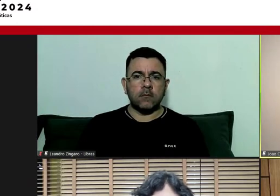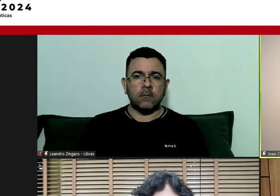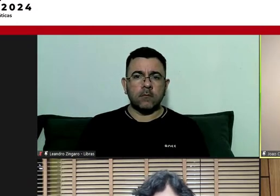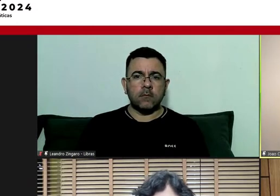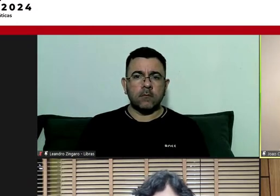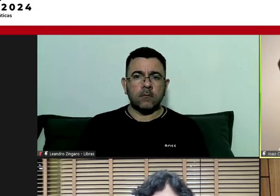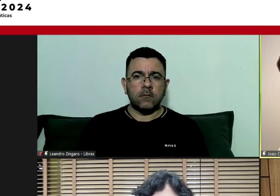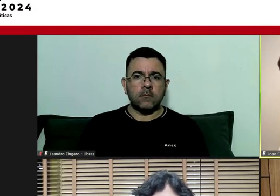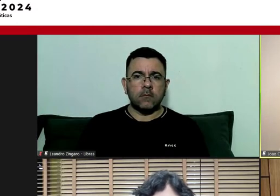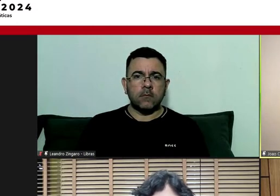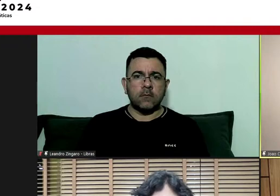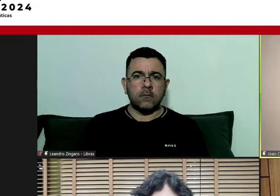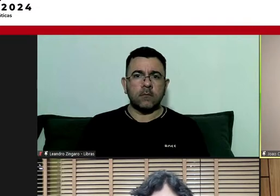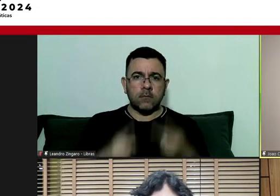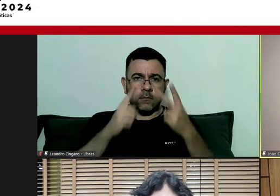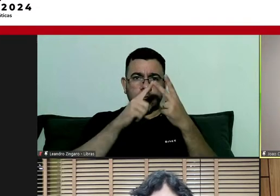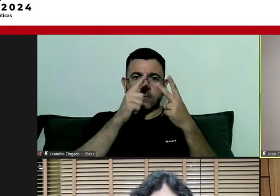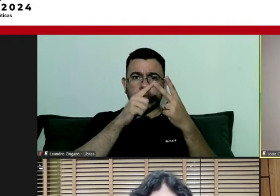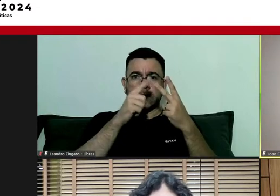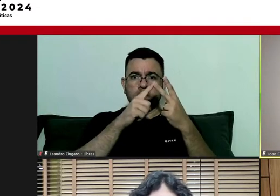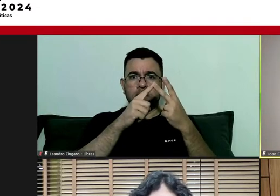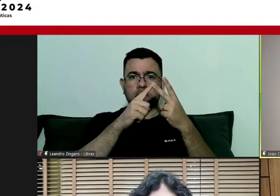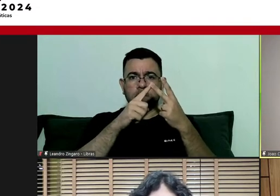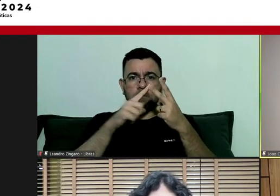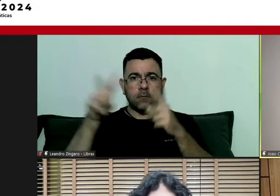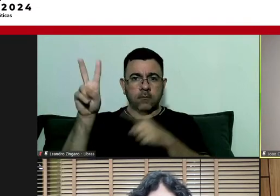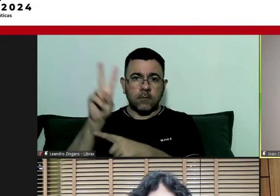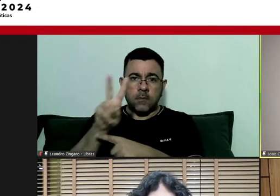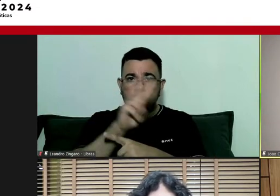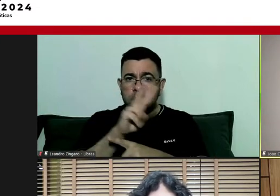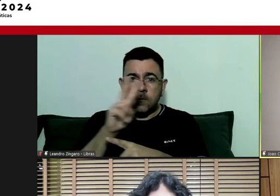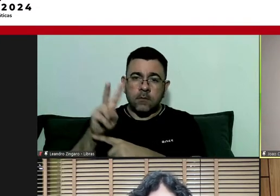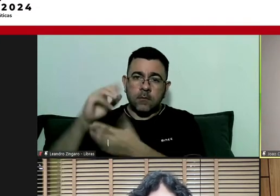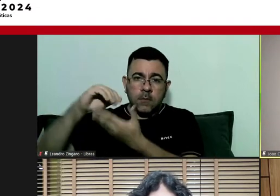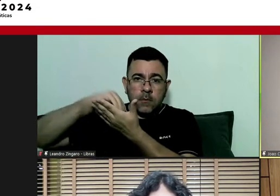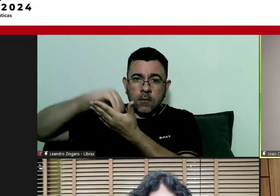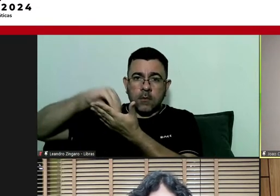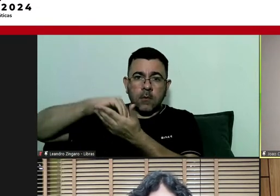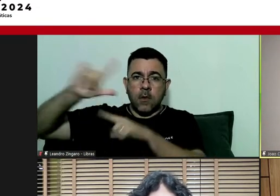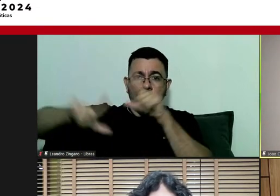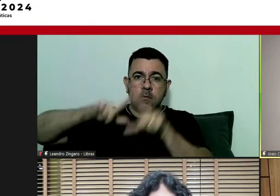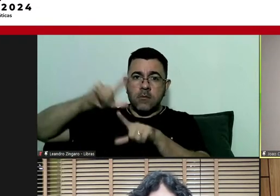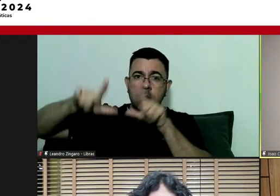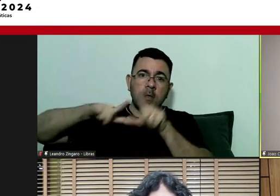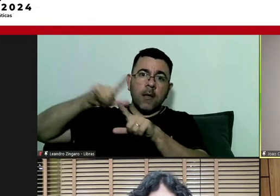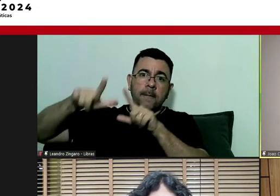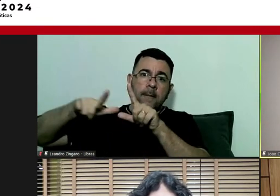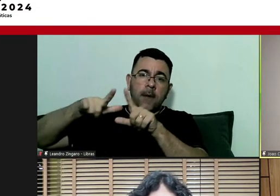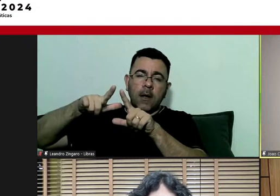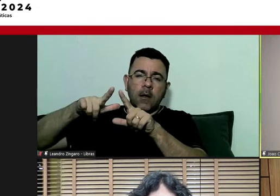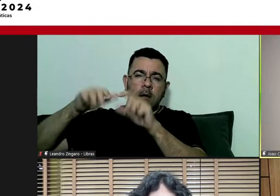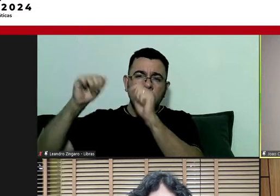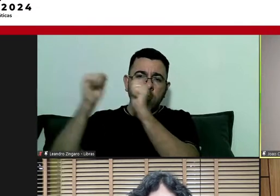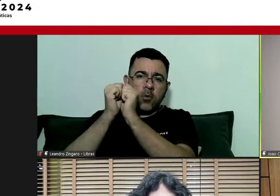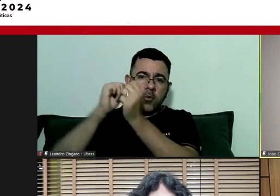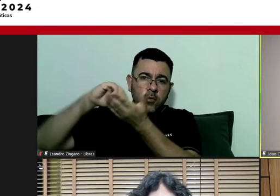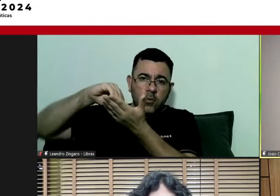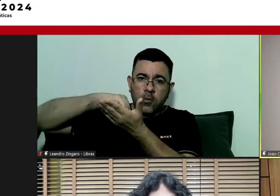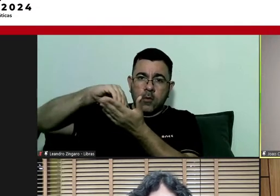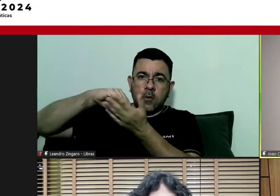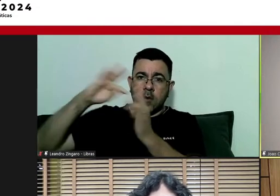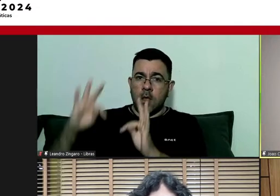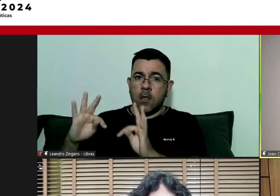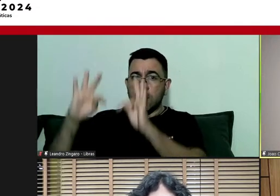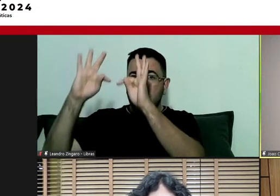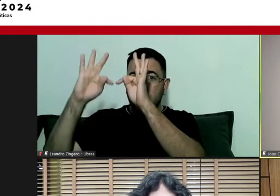Outro ponto em relação à curadoria do Gol Recife a secretaria de trabalho e qualificação junto com a secretaria de ciência e tecnologia